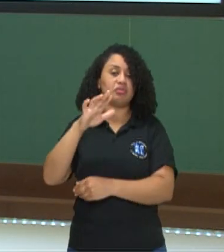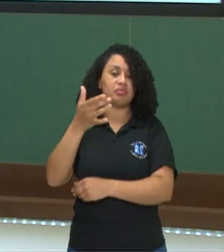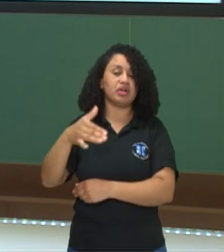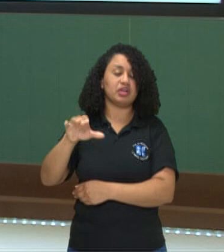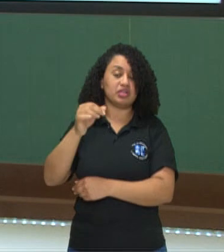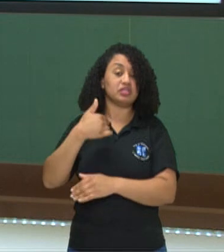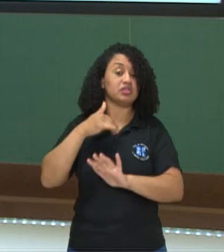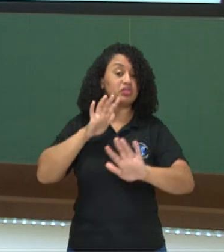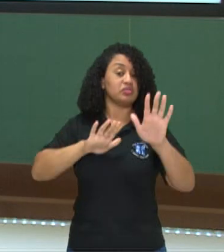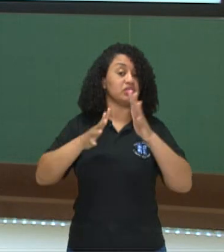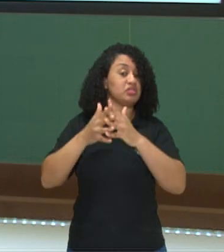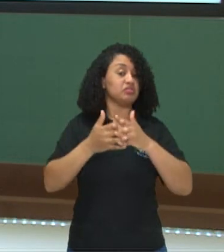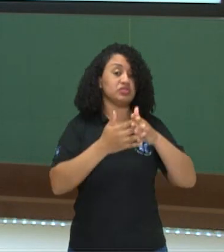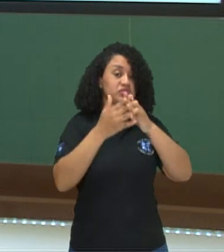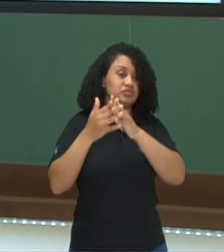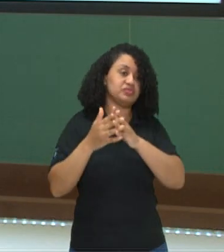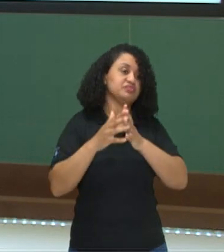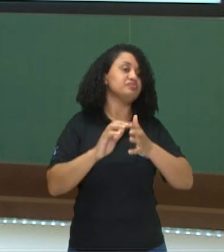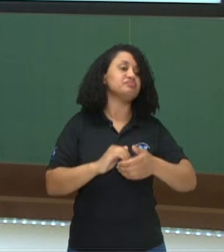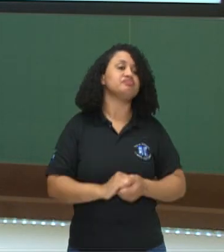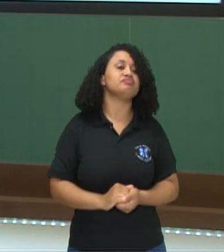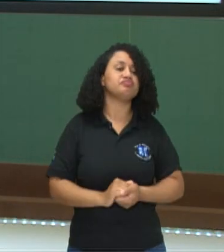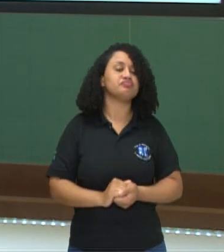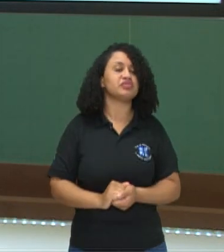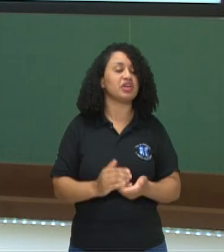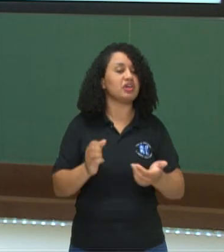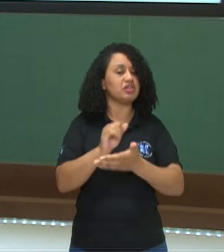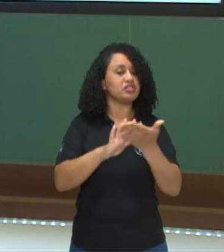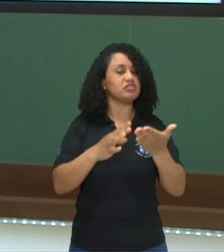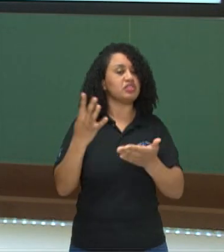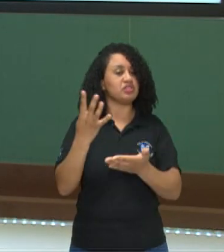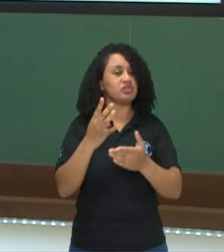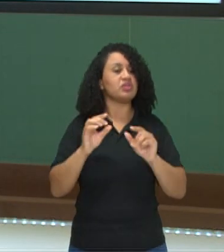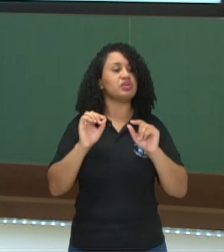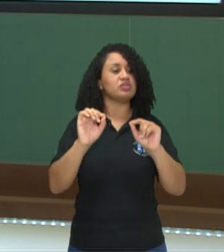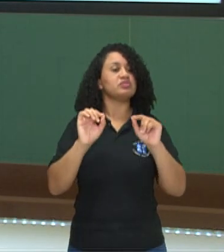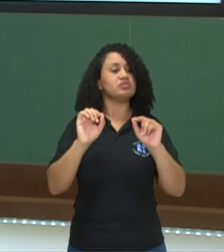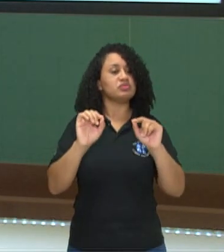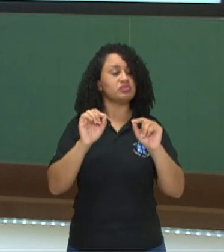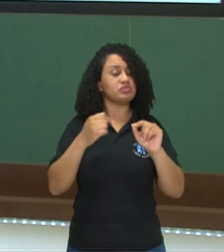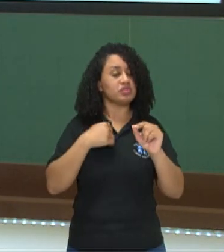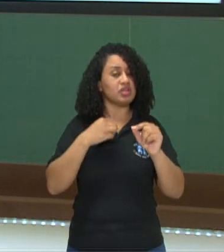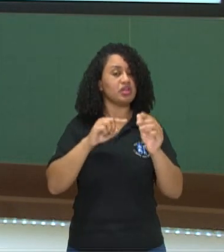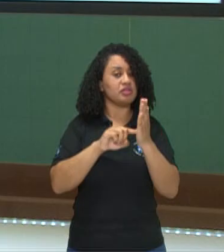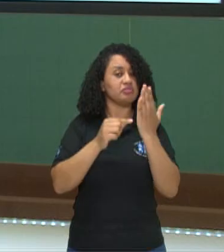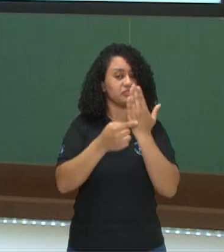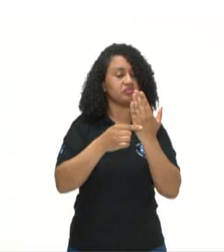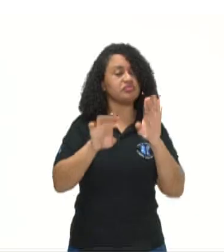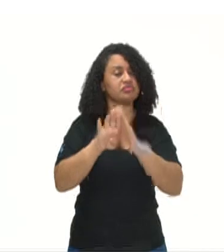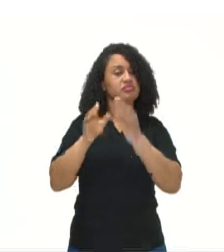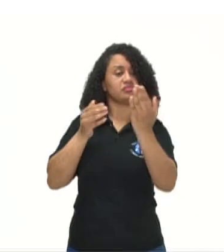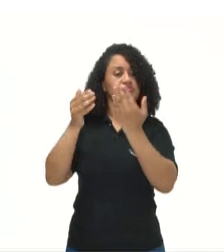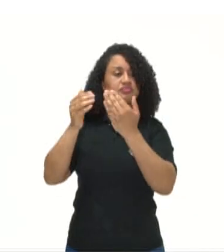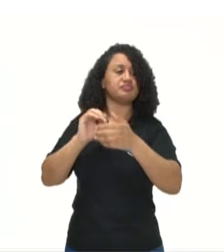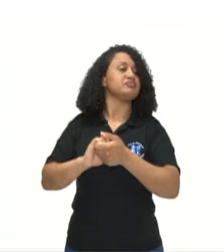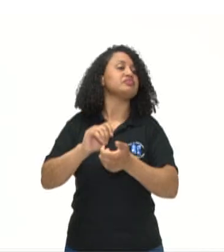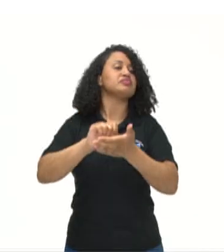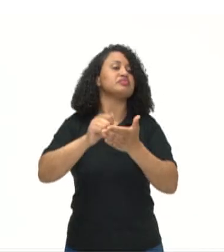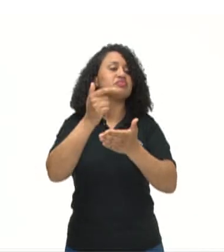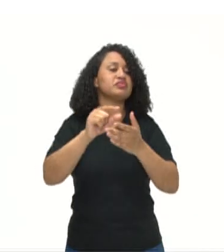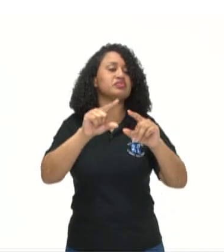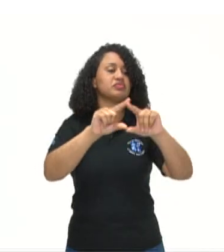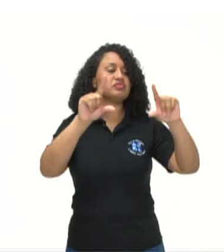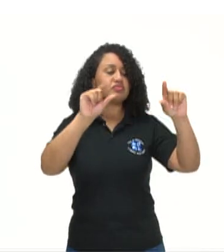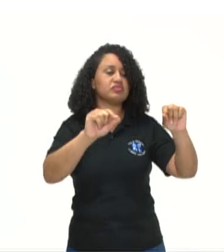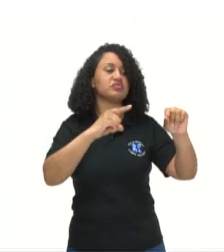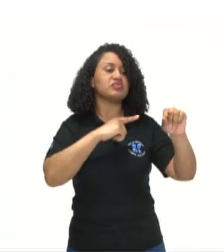vamos confundir aqui. Vamos para a quarta atividade em relação à metáfora e à comparação. Reescreva a primeira estrofe